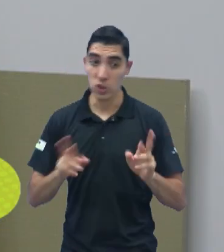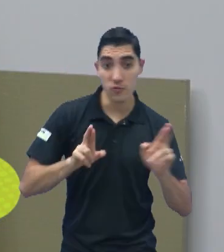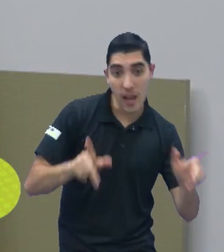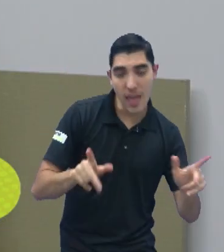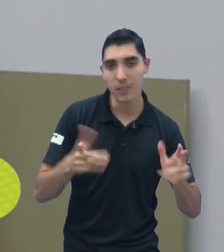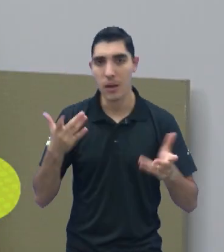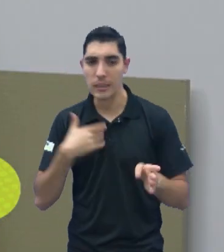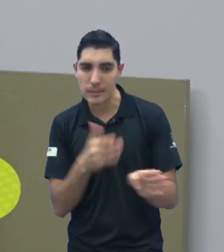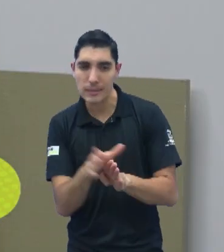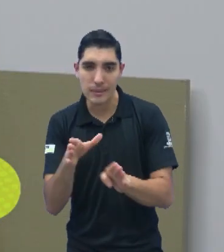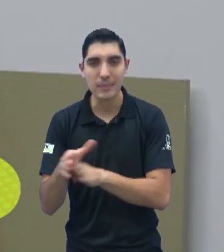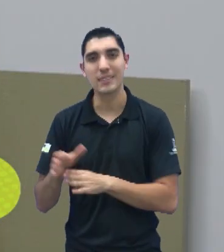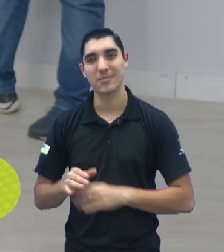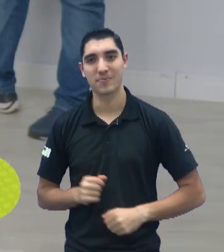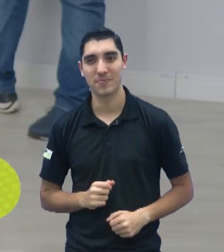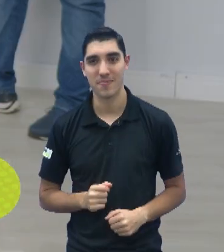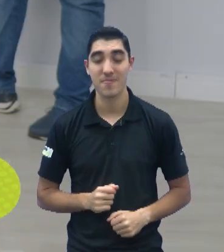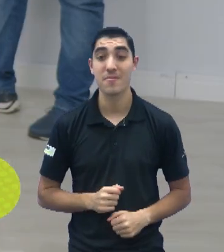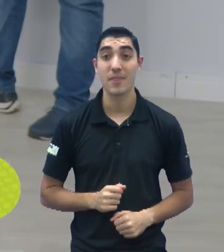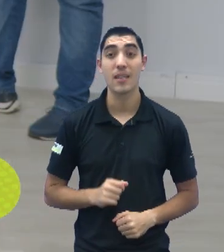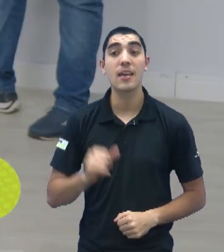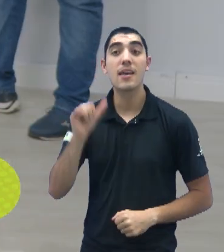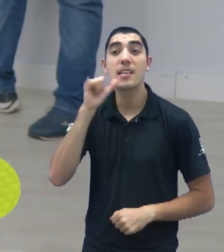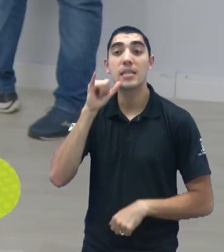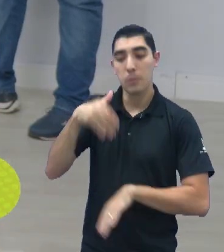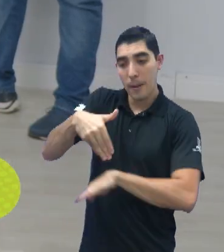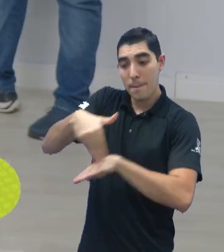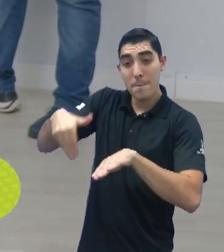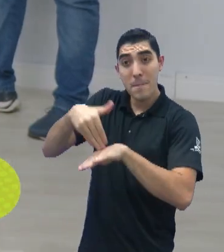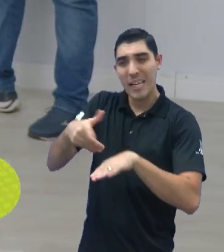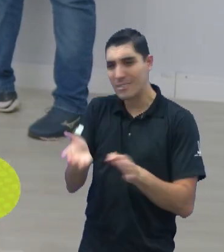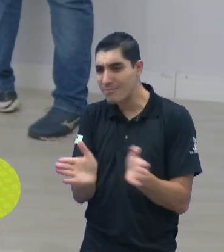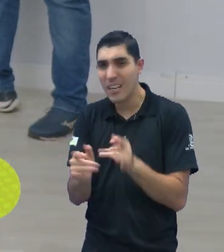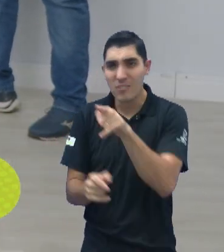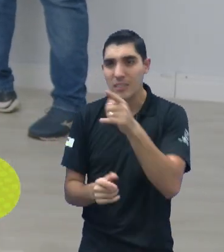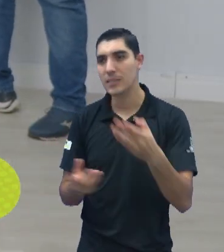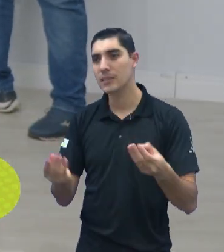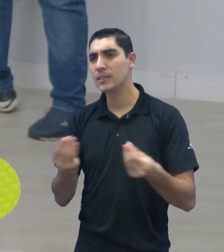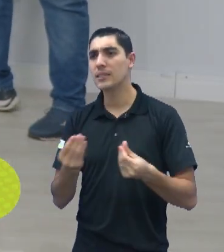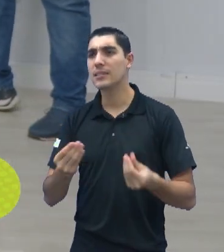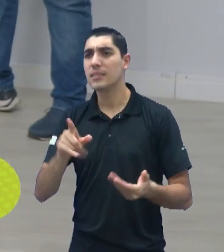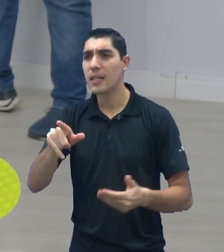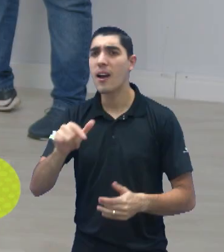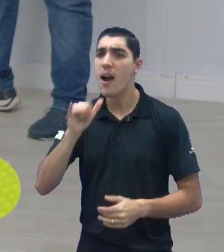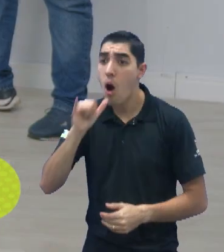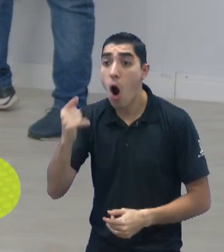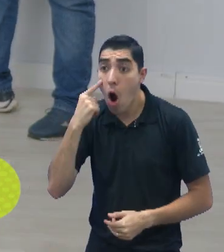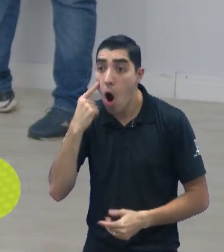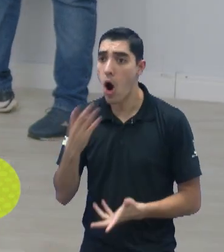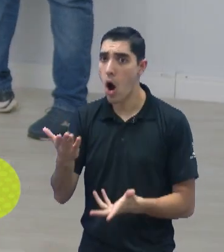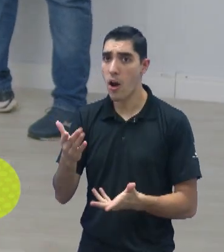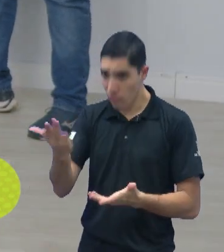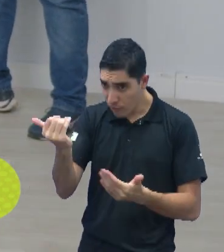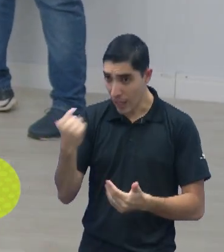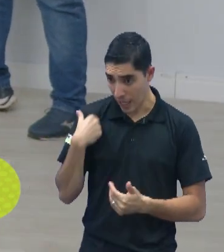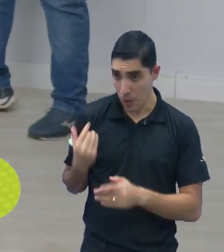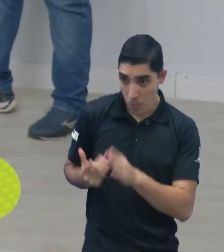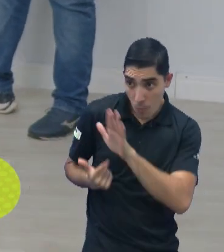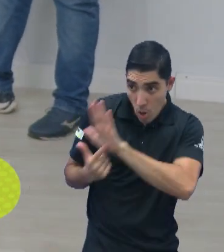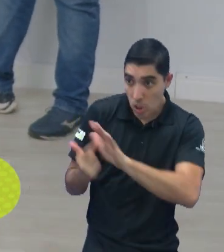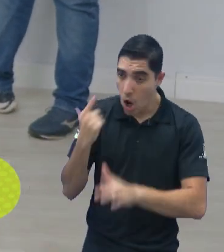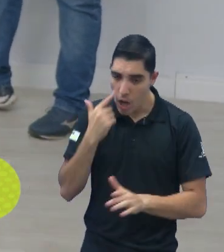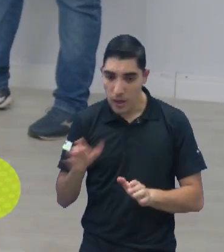tá bom, então vamos lá. E quando o seu meia pega a bola e não sabe o que fazer, você vai lá no meio do campo, vai lá e mostra, garotão, é aqui, ó, vem com o pai aqui, é assim que faz e